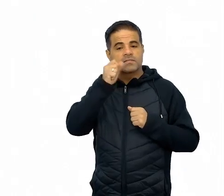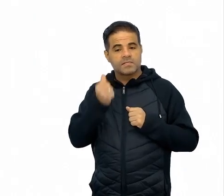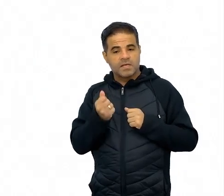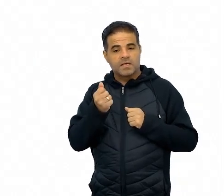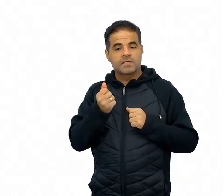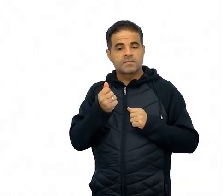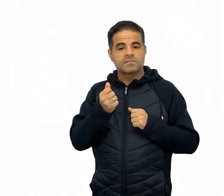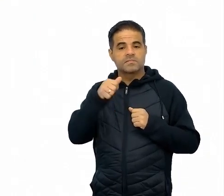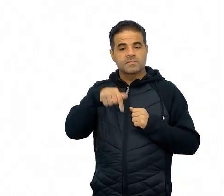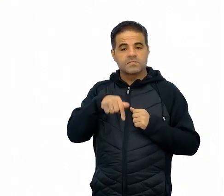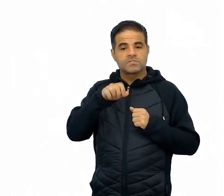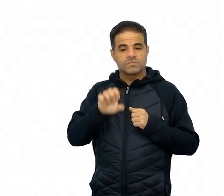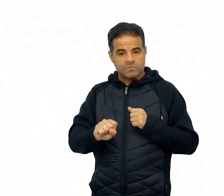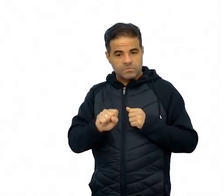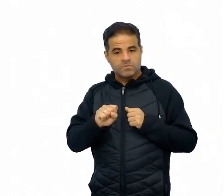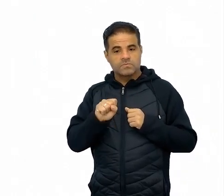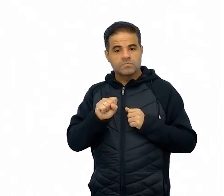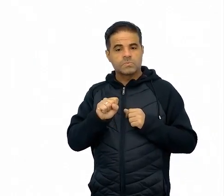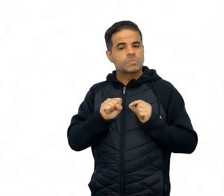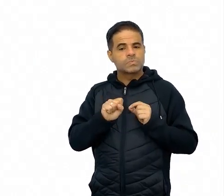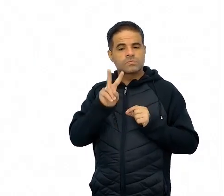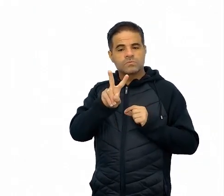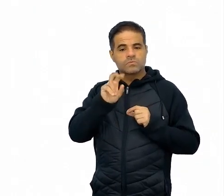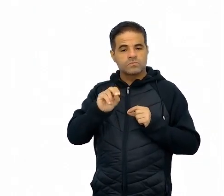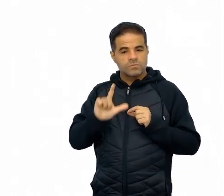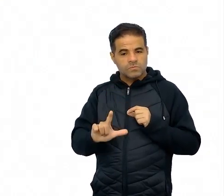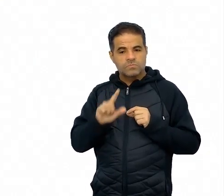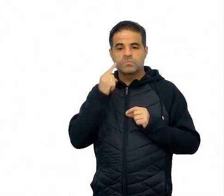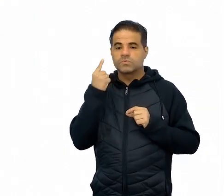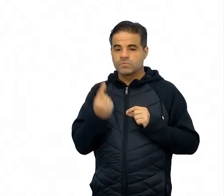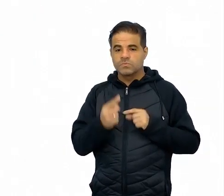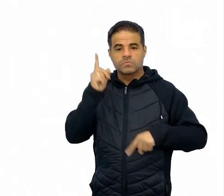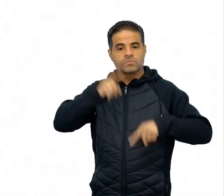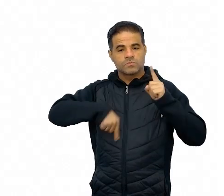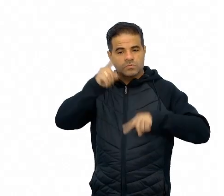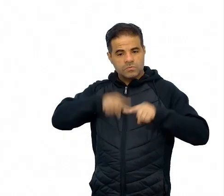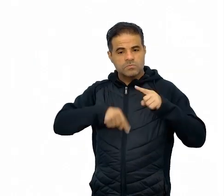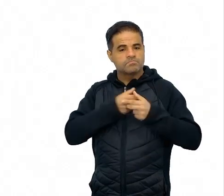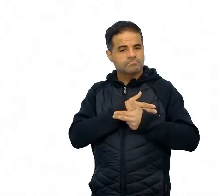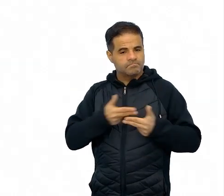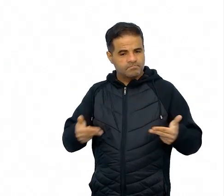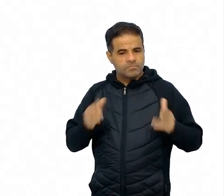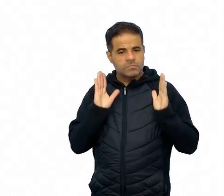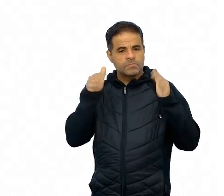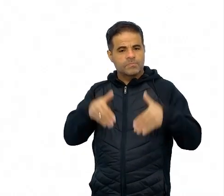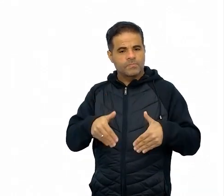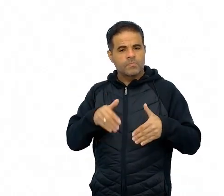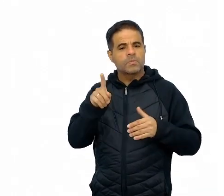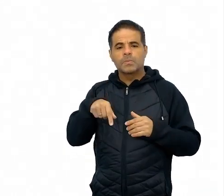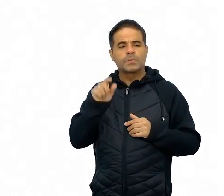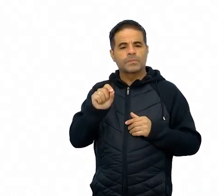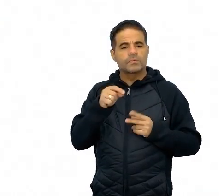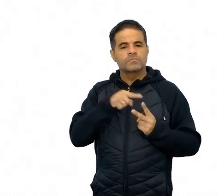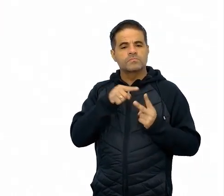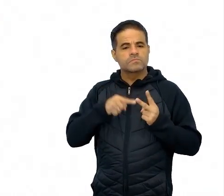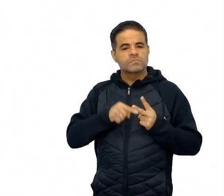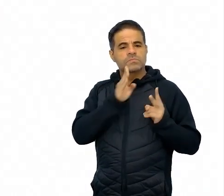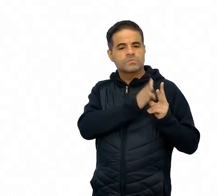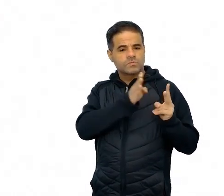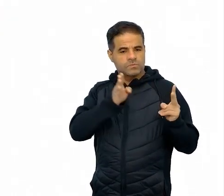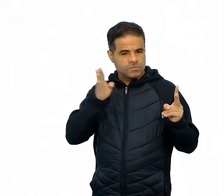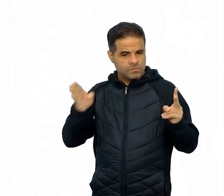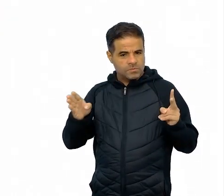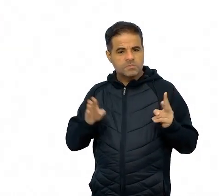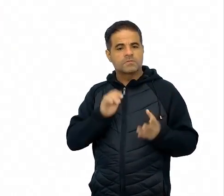a SA8, do volume 1, né, do material. Então, hoje o nosso foco são duas